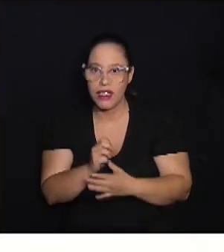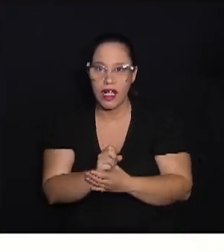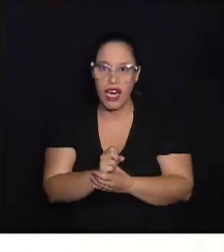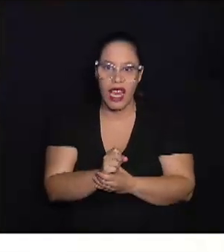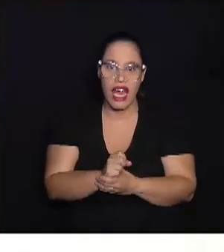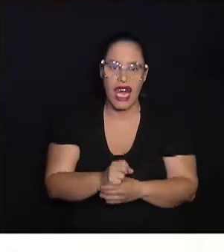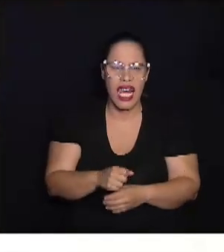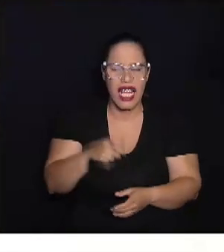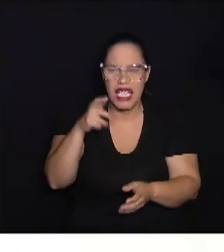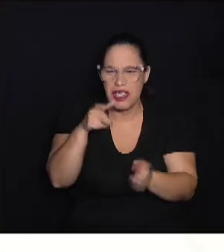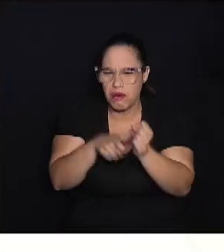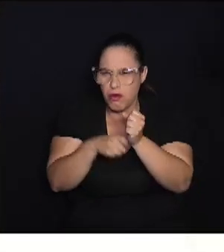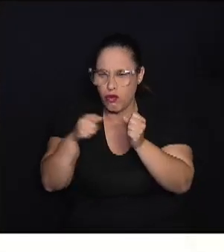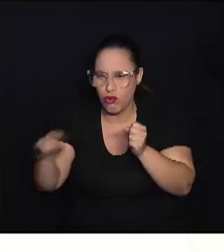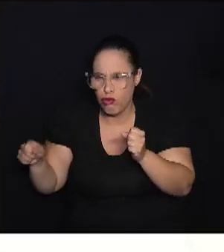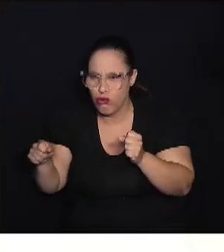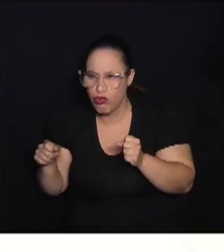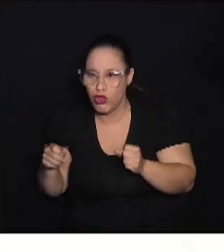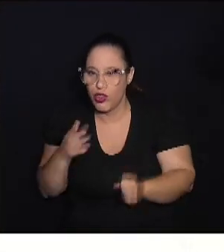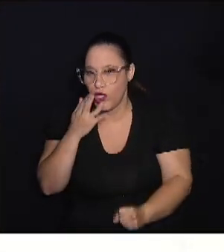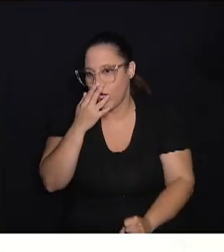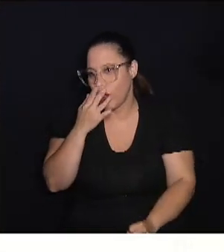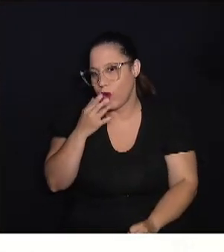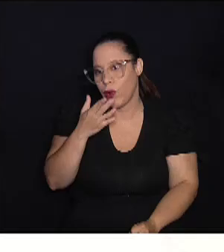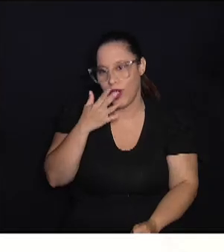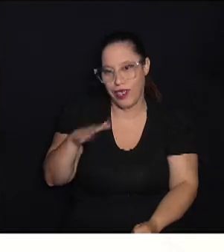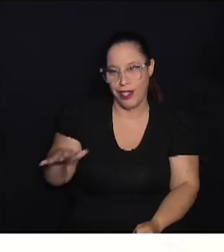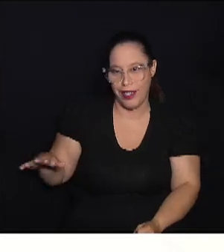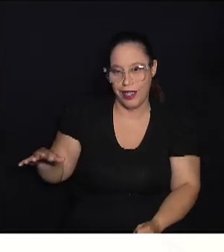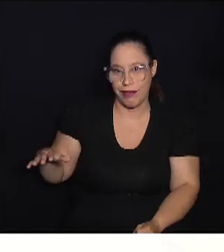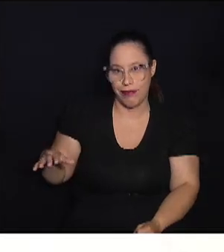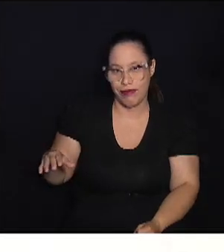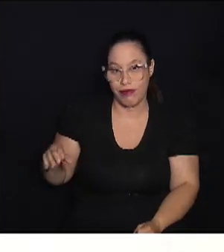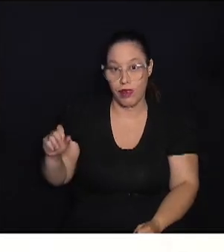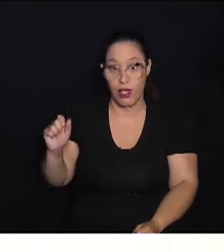cor da criança. Então ganha a criança que